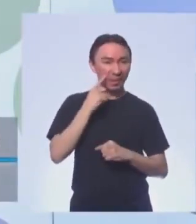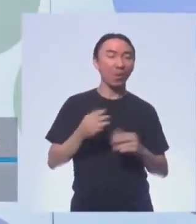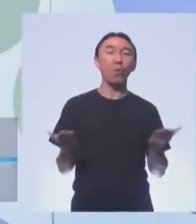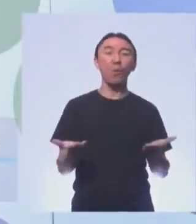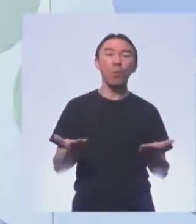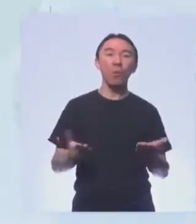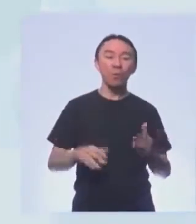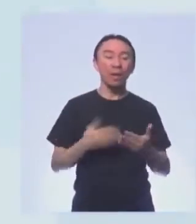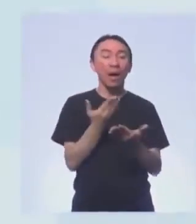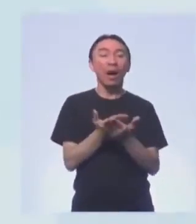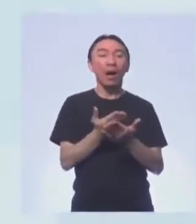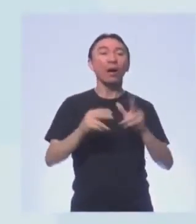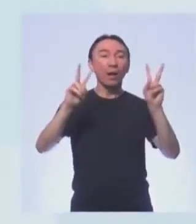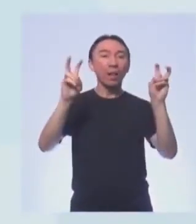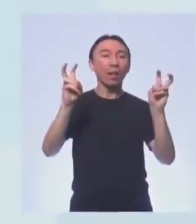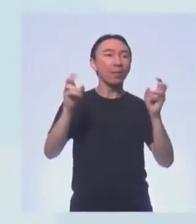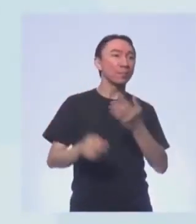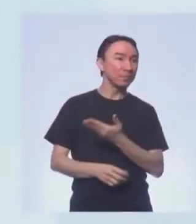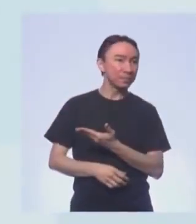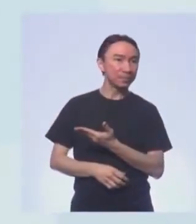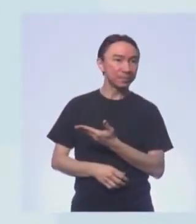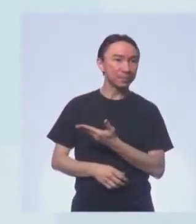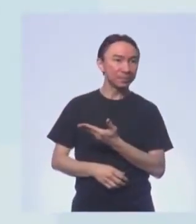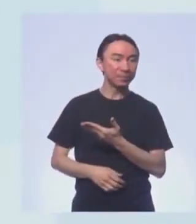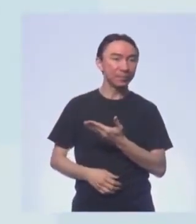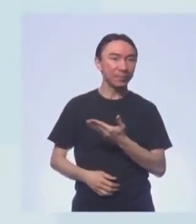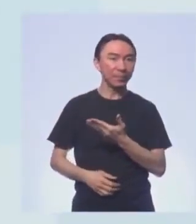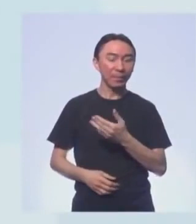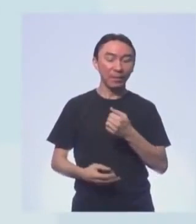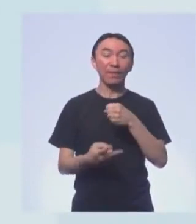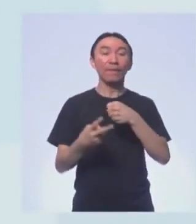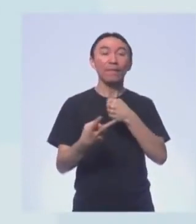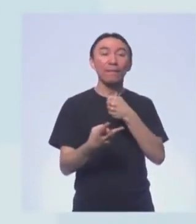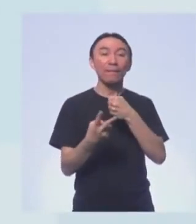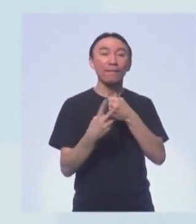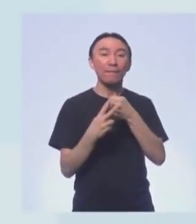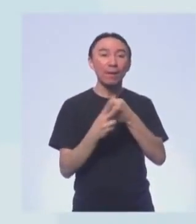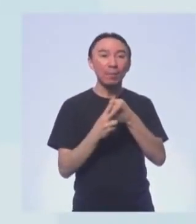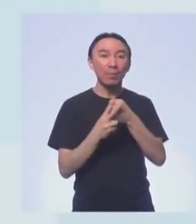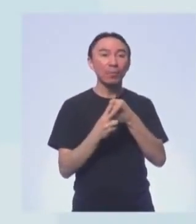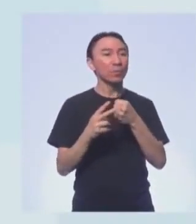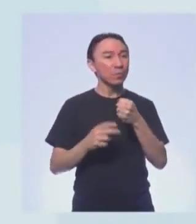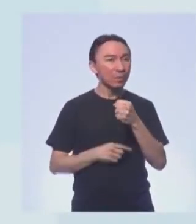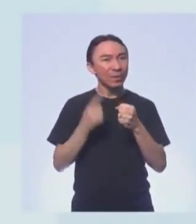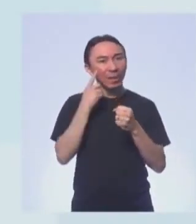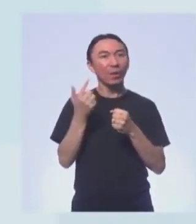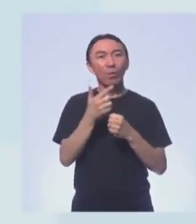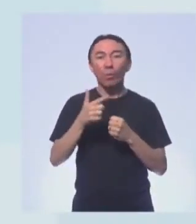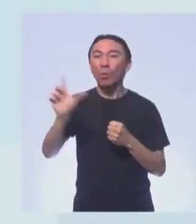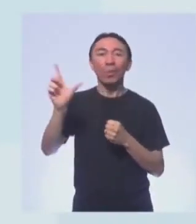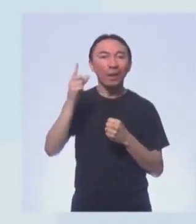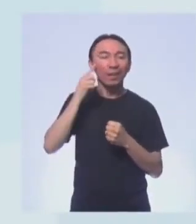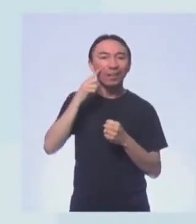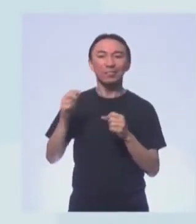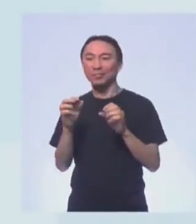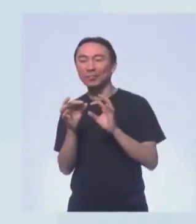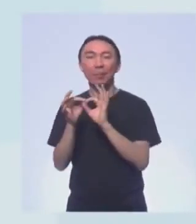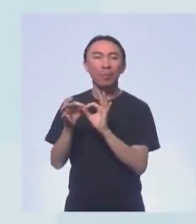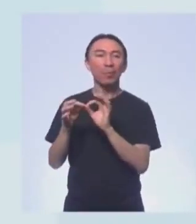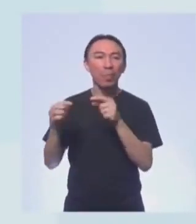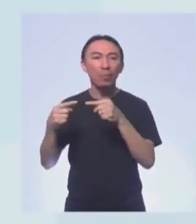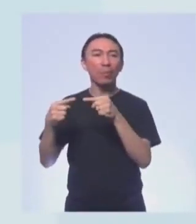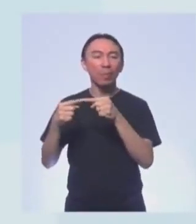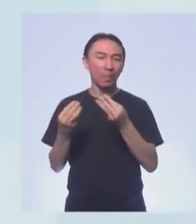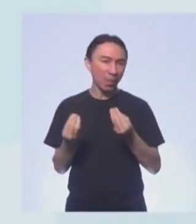aula. Ó, relação do verbo com outras semioses. E o objetivo de hoje é transformar